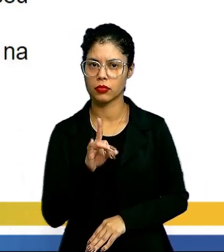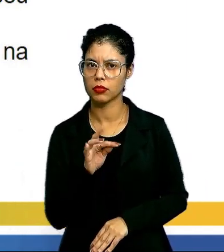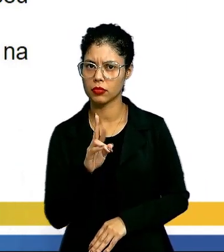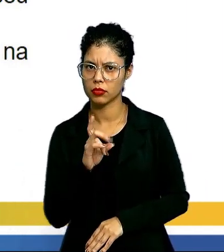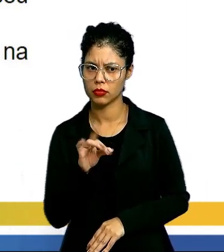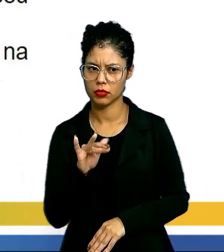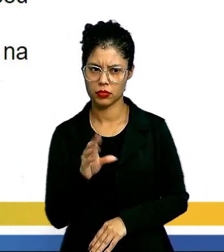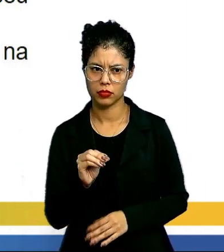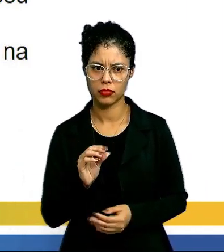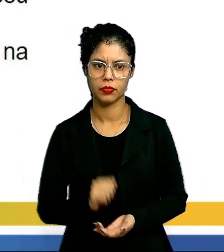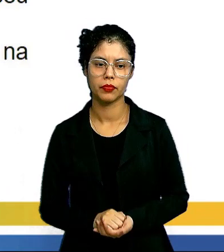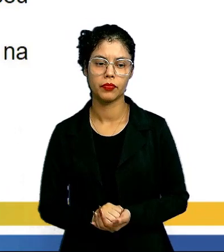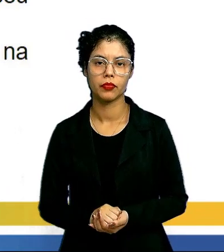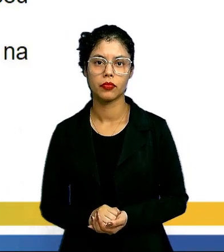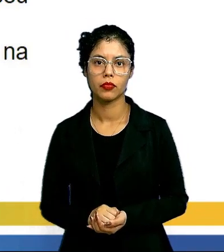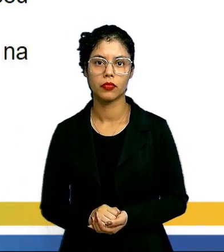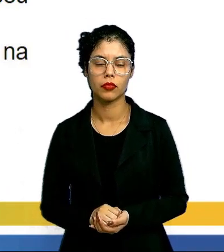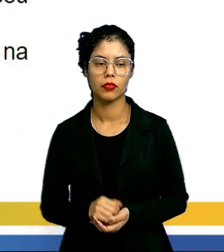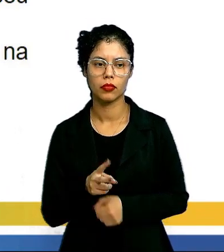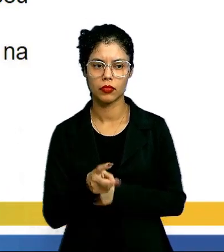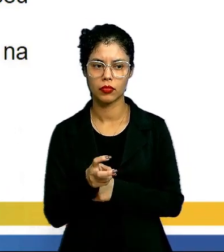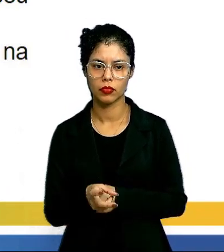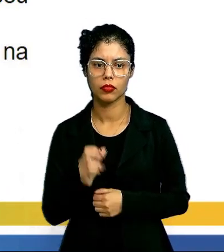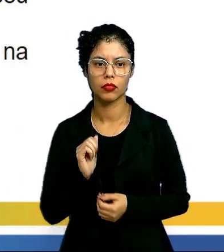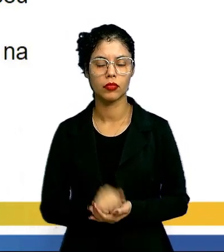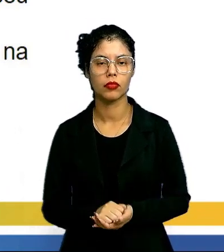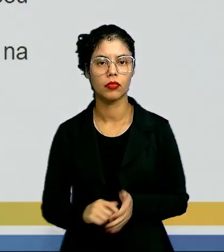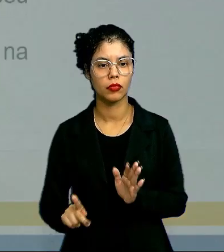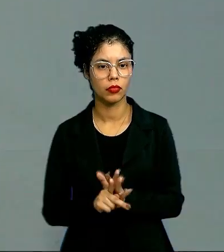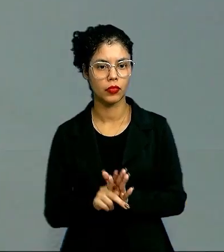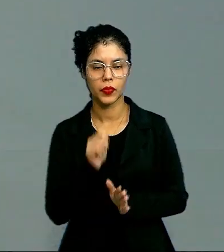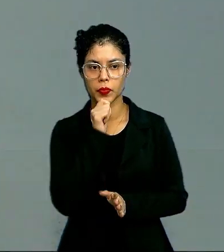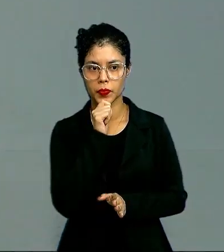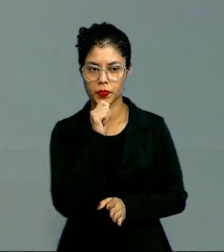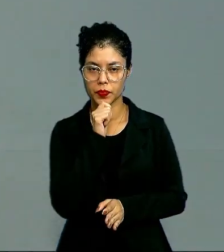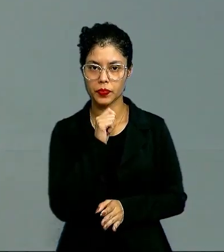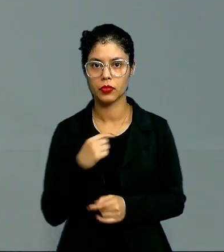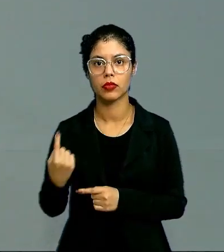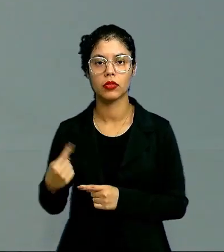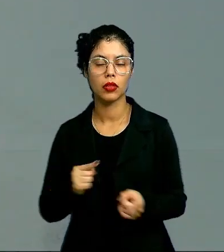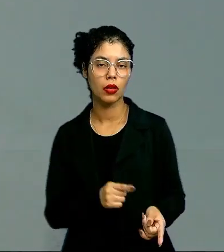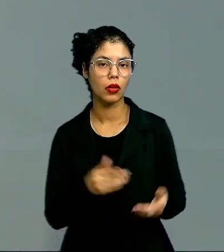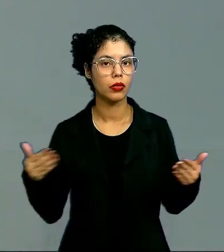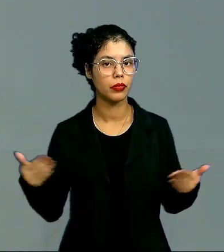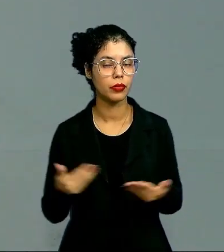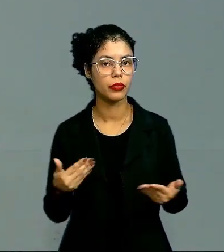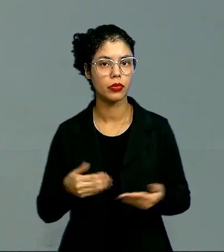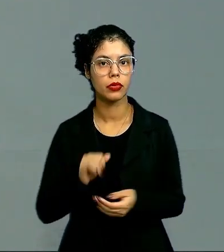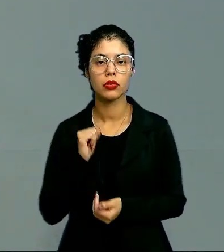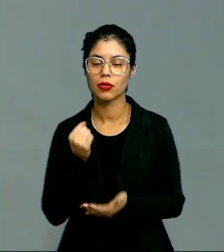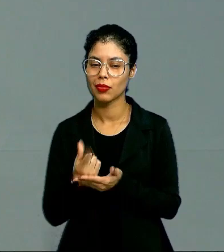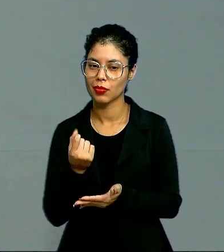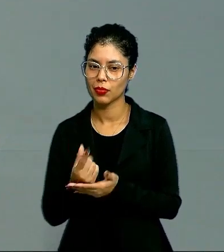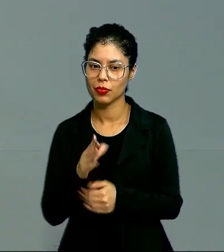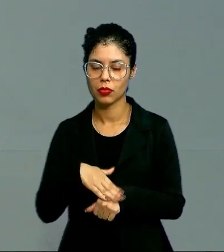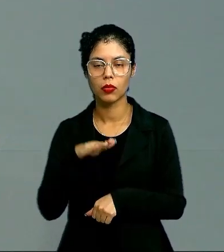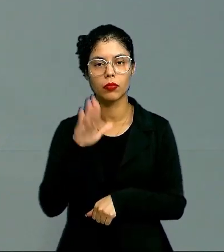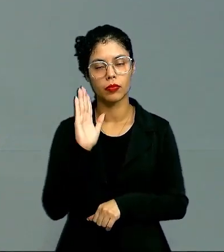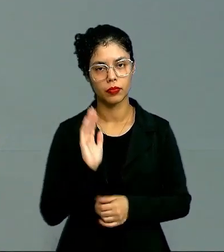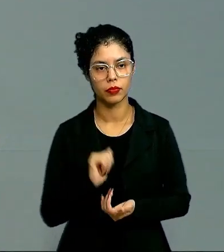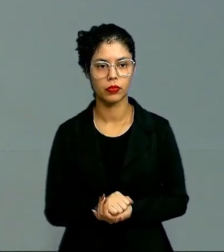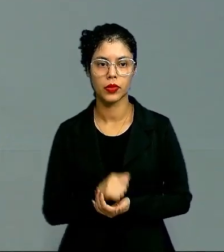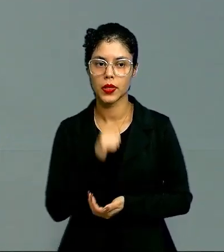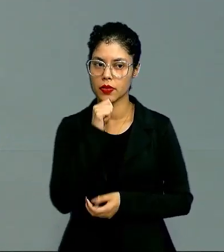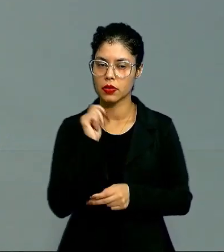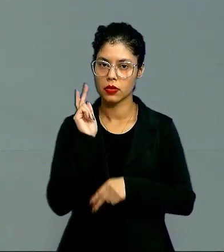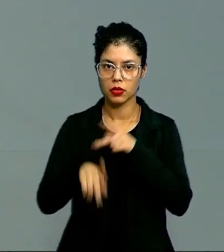as expectativas de consumo? Jamais, né, gente? A intenção nos dias atuais é consumir ao máximo,